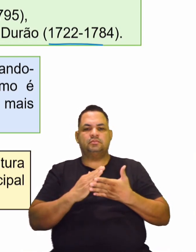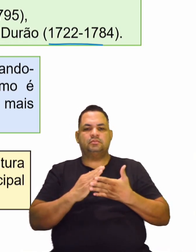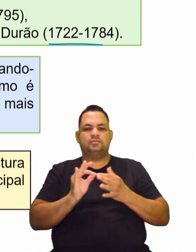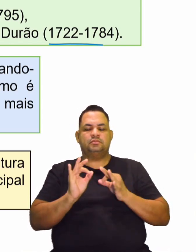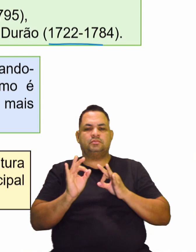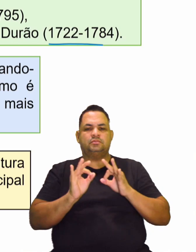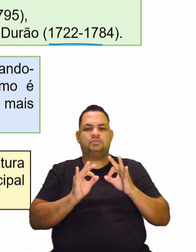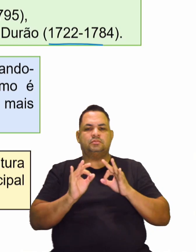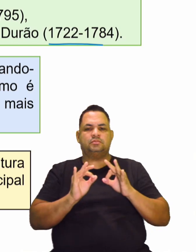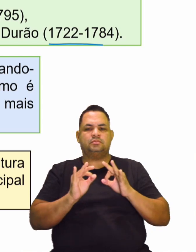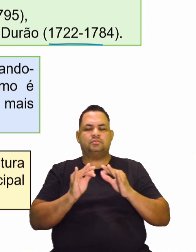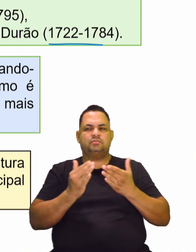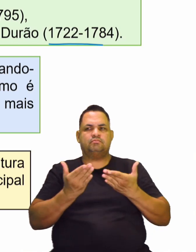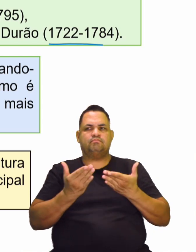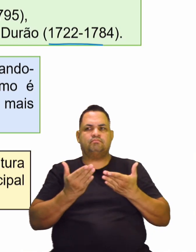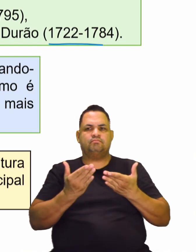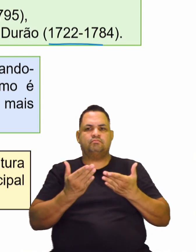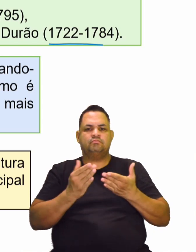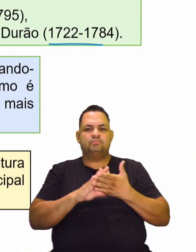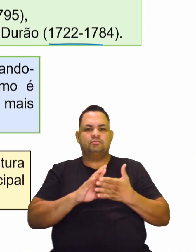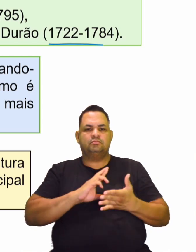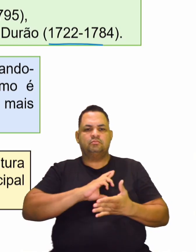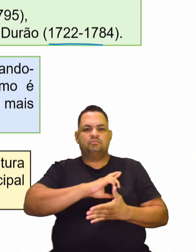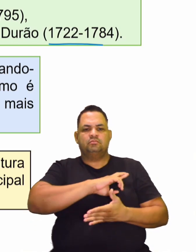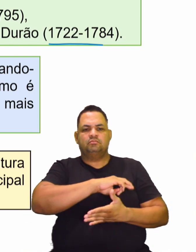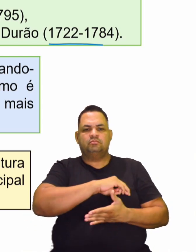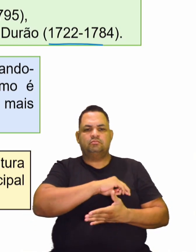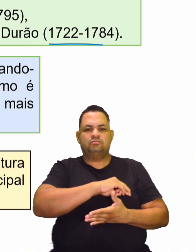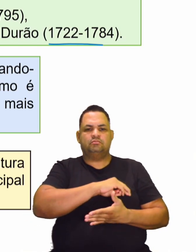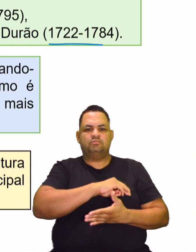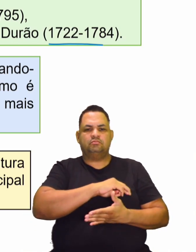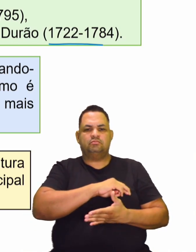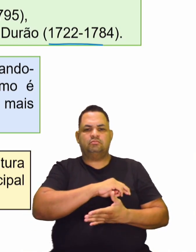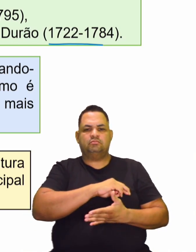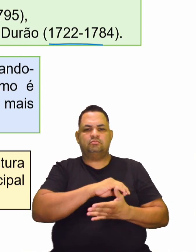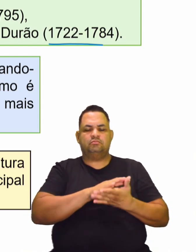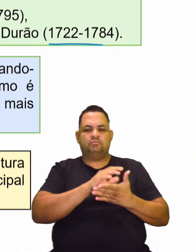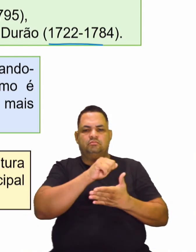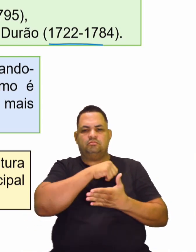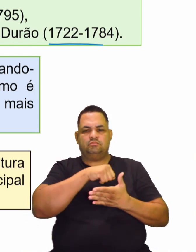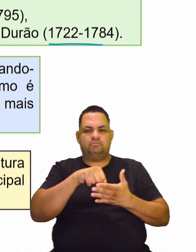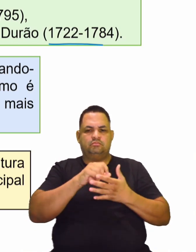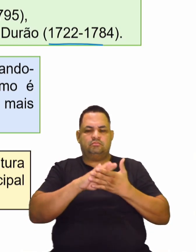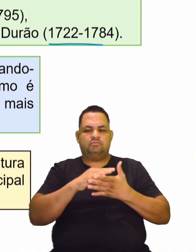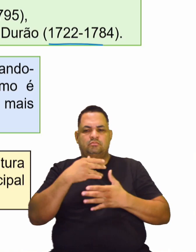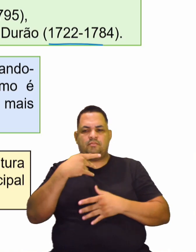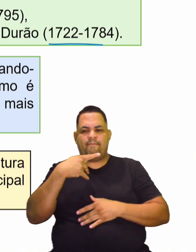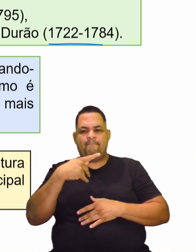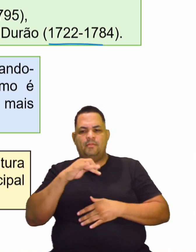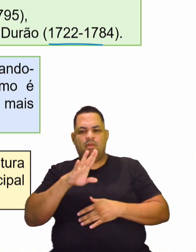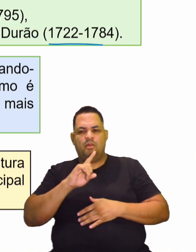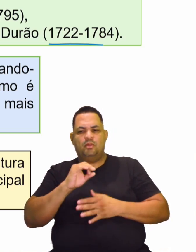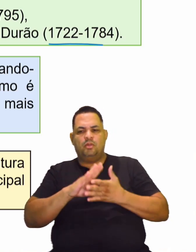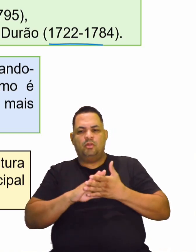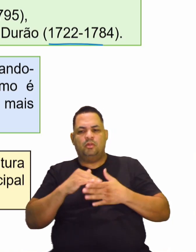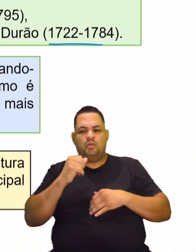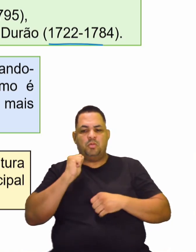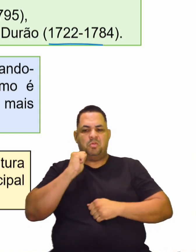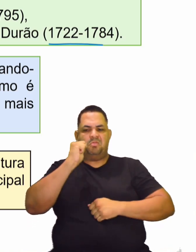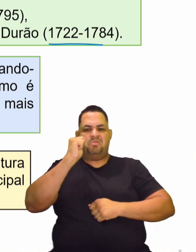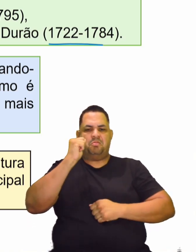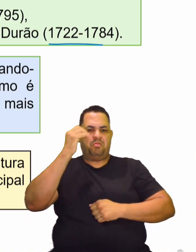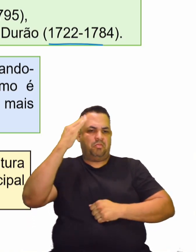e o romance já era escrito em forma de prosa, em que o heroísmo é